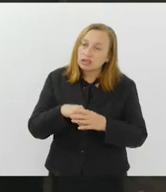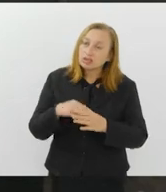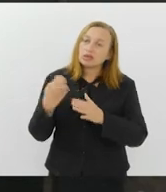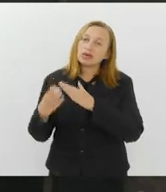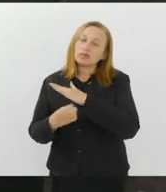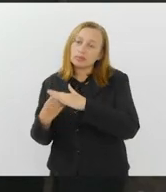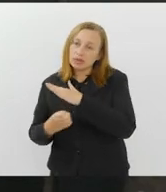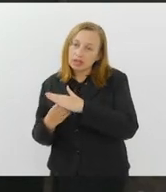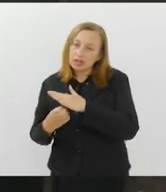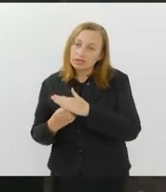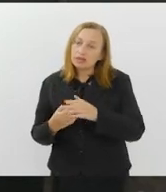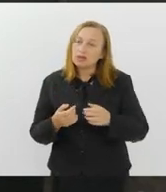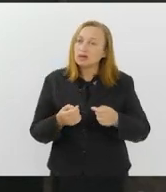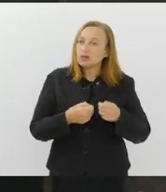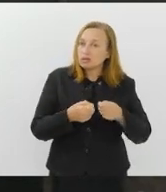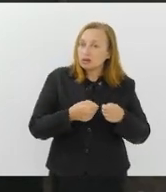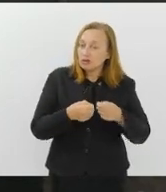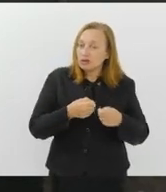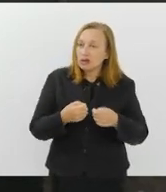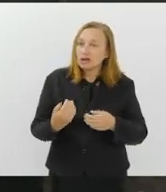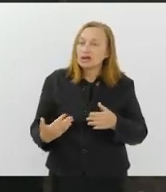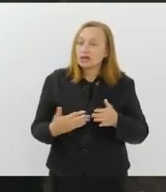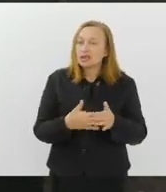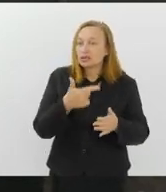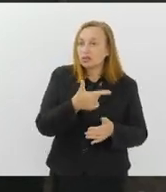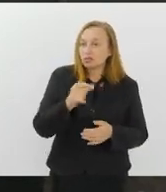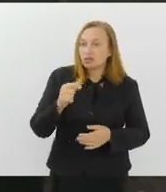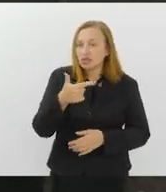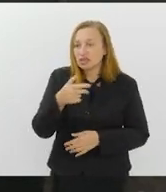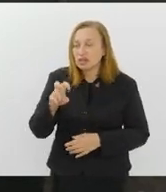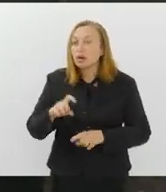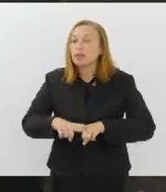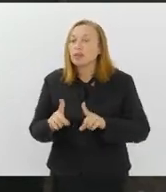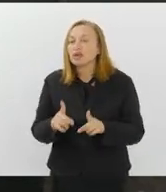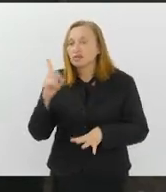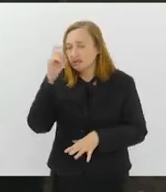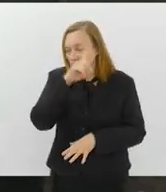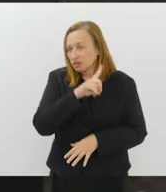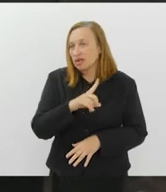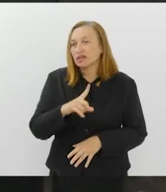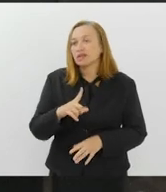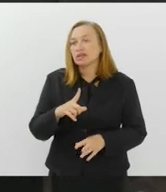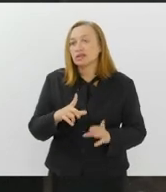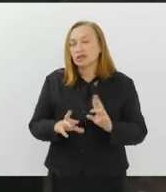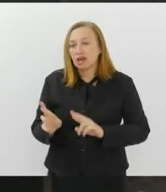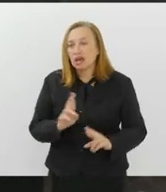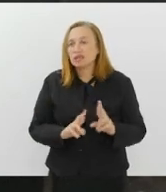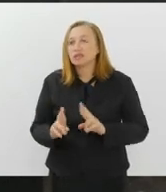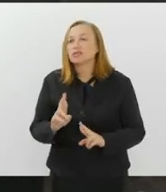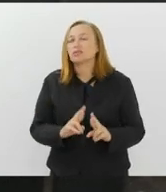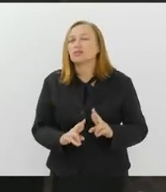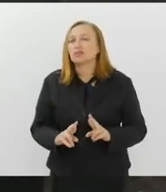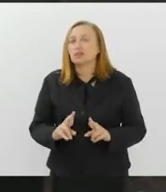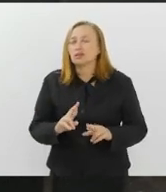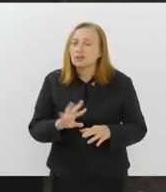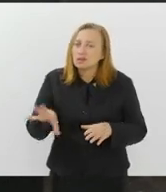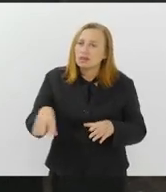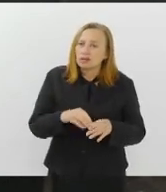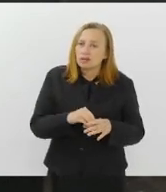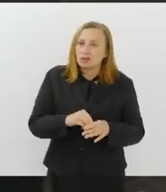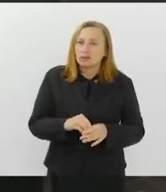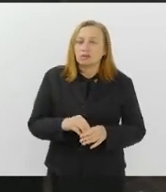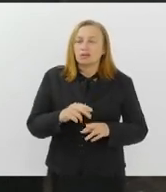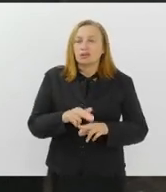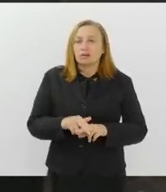regulatória, para ser concluído até 2025, mas a gente tem dificuldade com relação a implementar, em razão